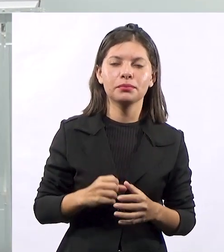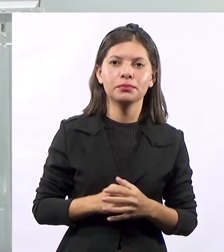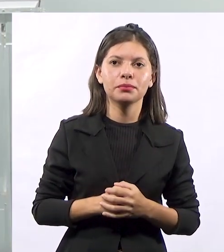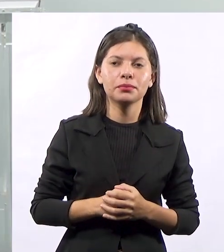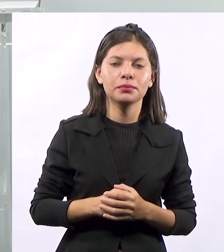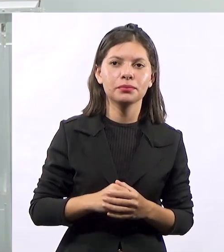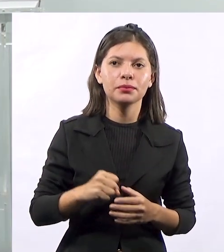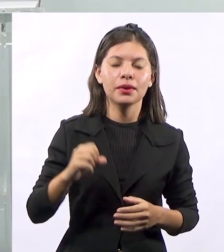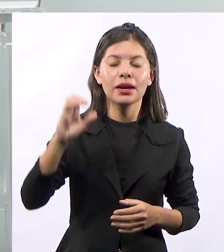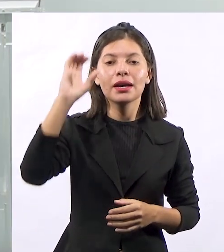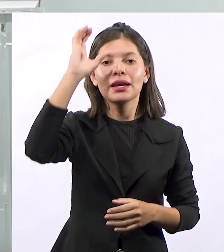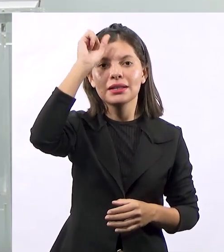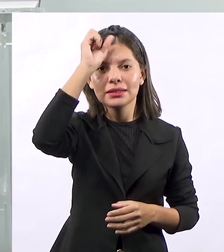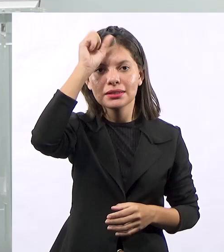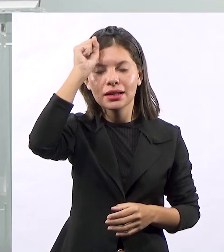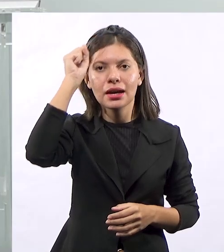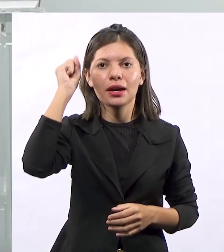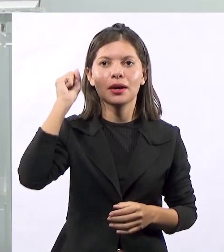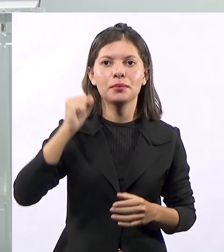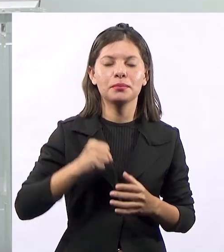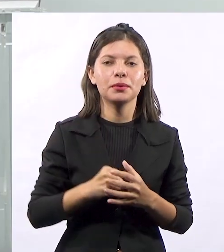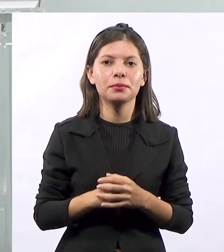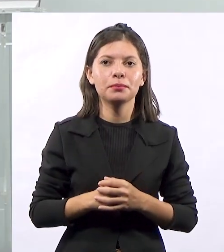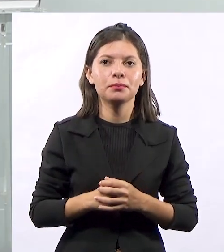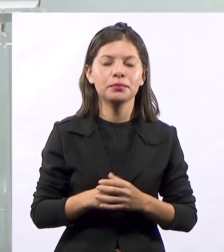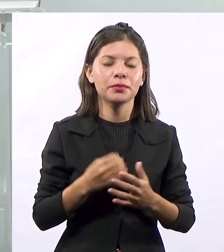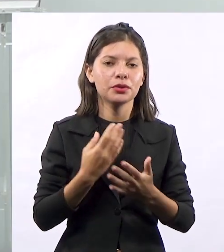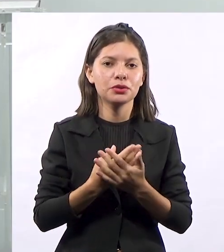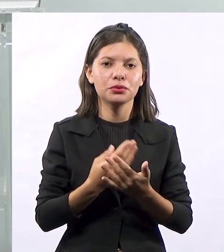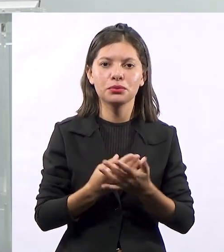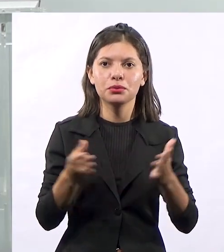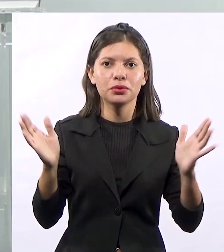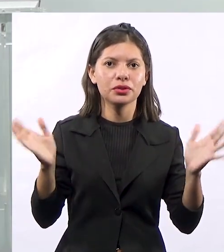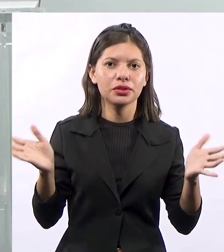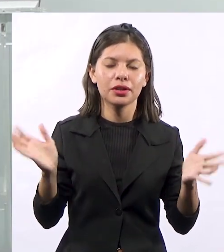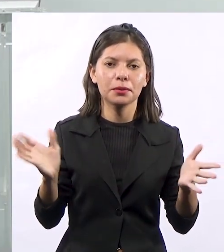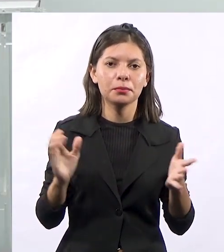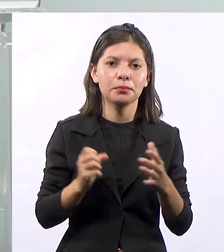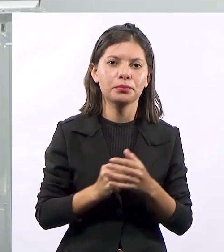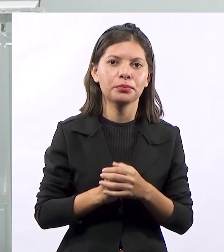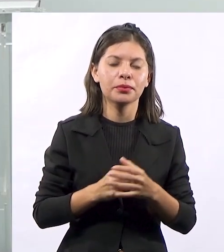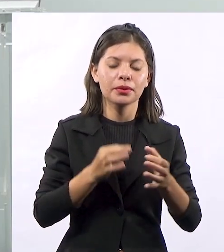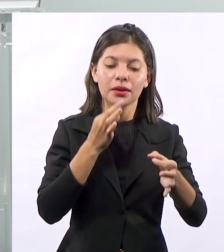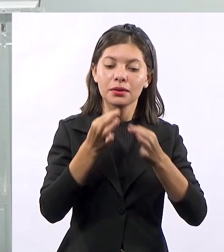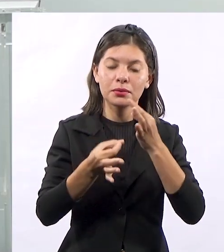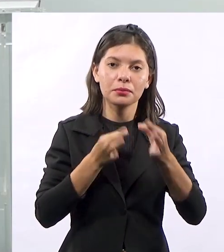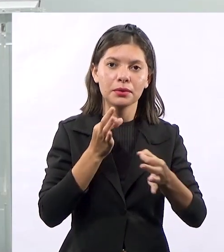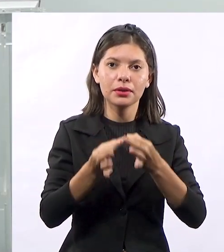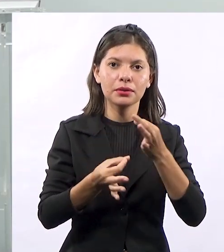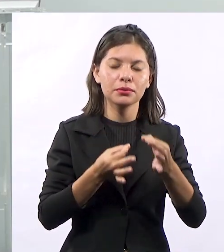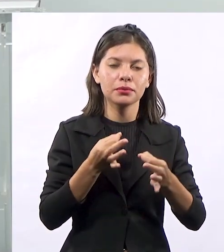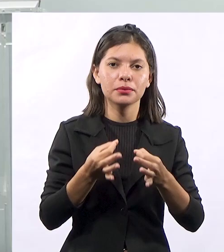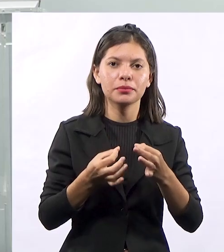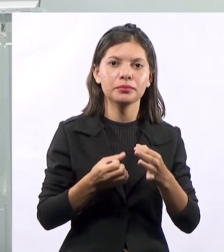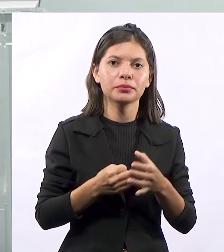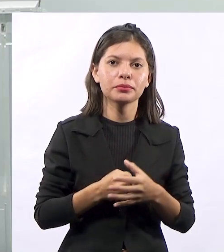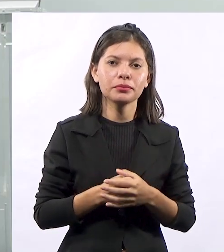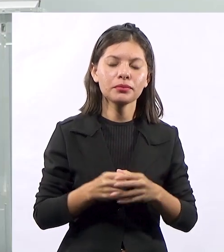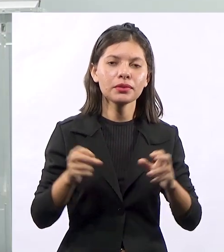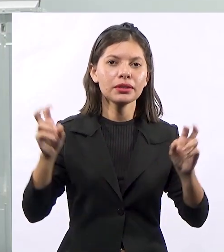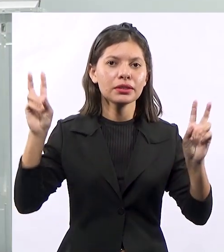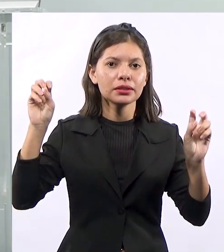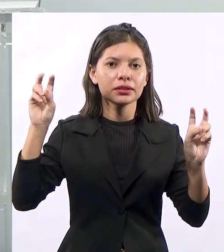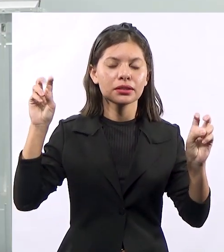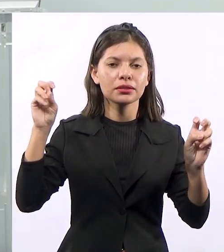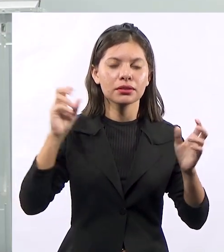peça, os argumentos que ele vai usar. Então, quando o Pedro Demo fala aqui que eu tenho que usar citações